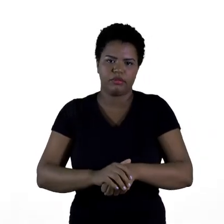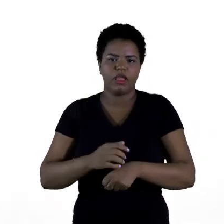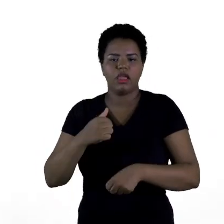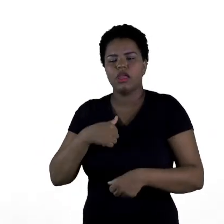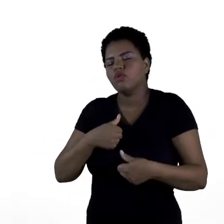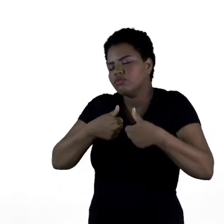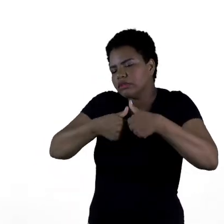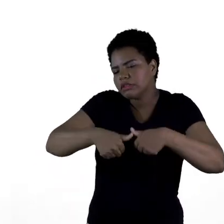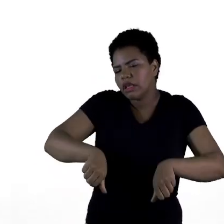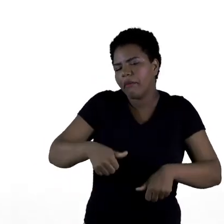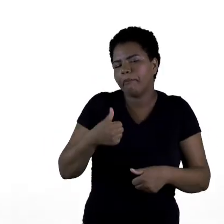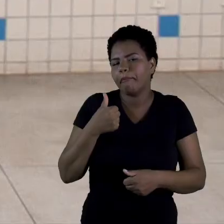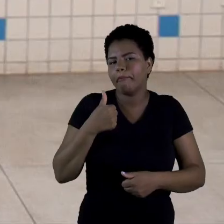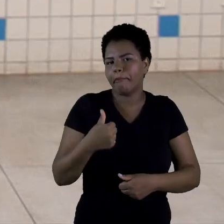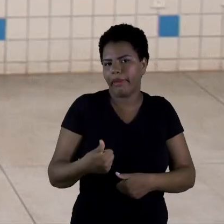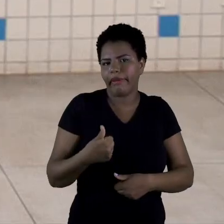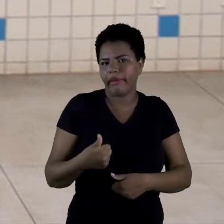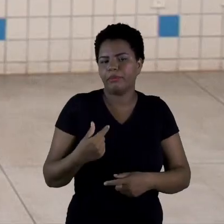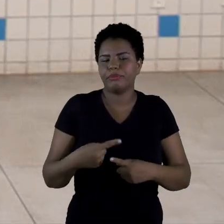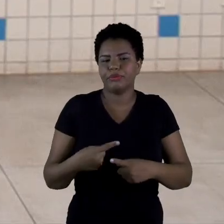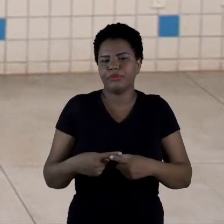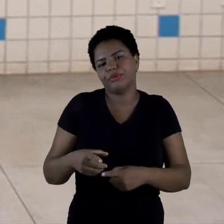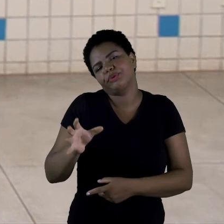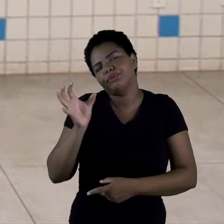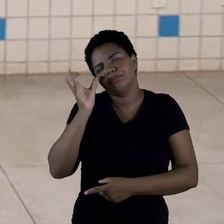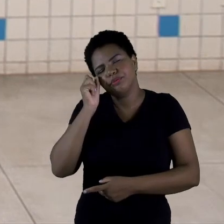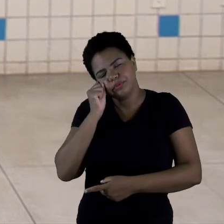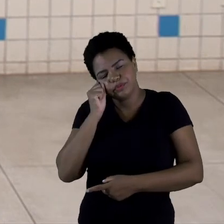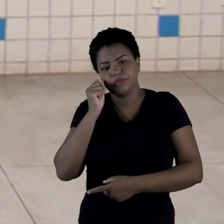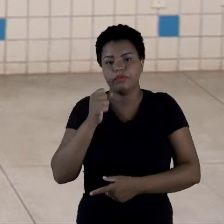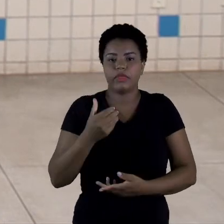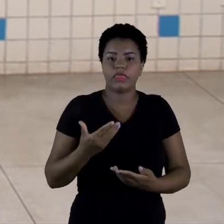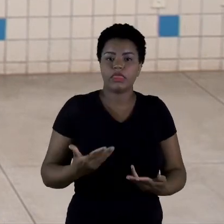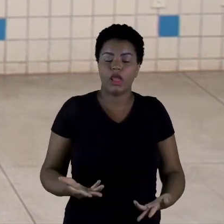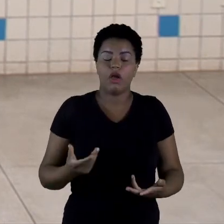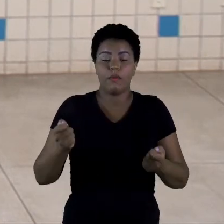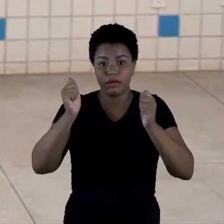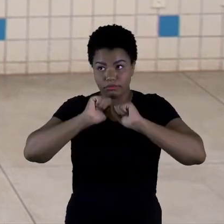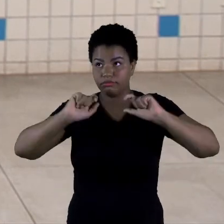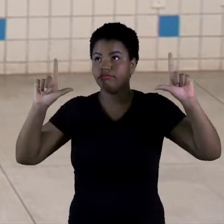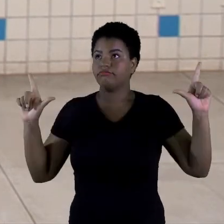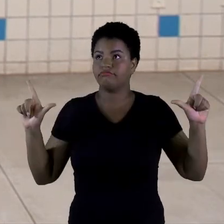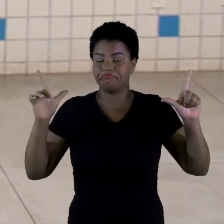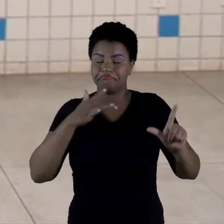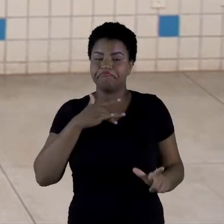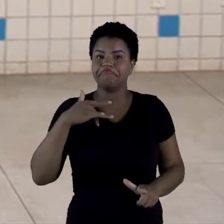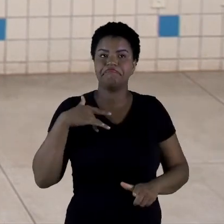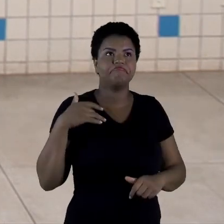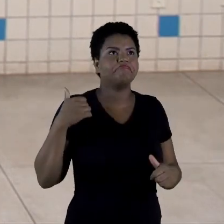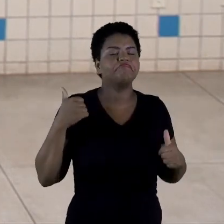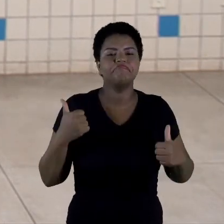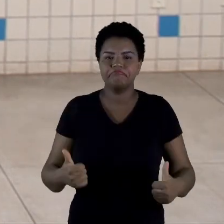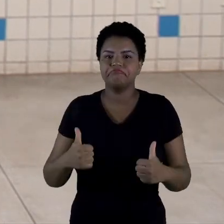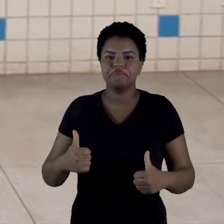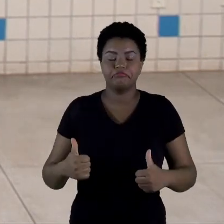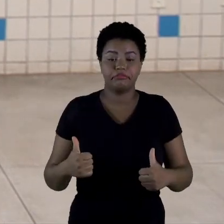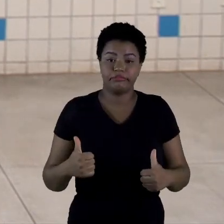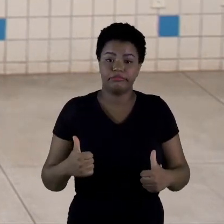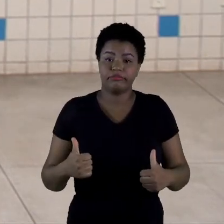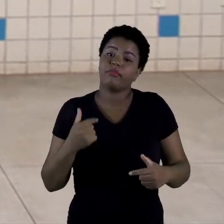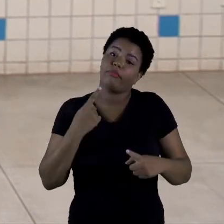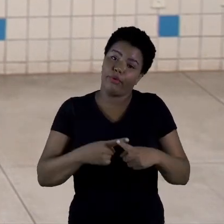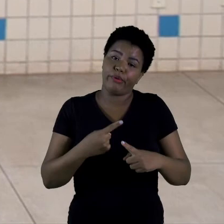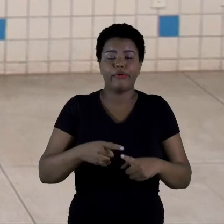dormi. Olha o porquê novamente, né? Então, ele estava bem, ele acordou bem, ele está o dia bem, porque